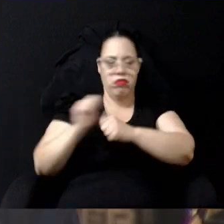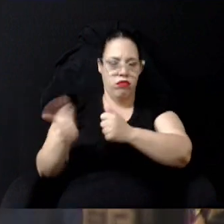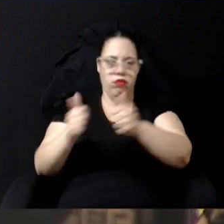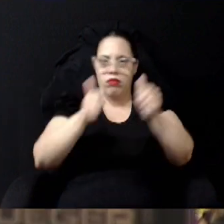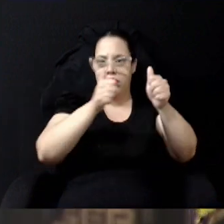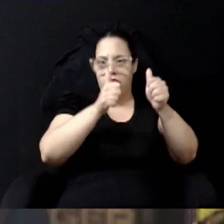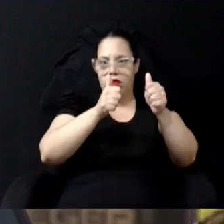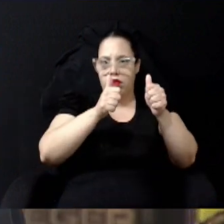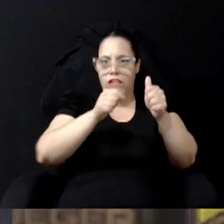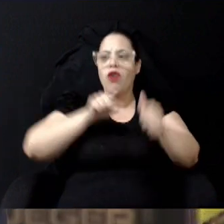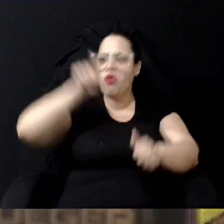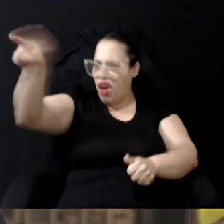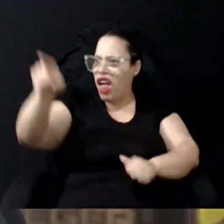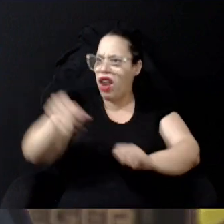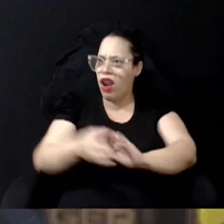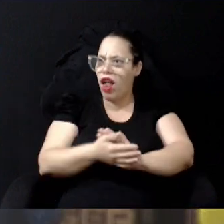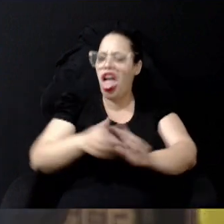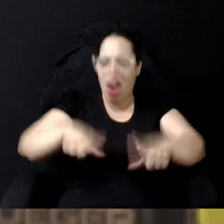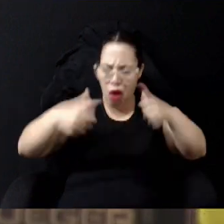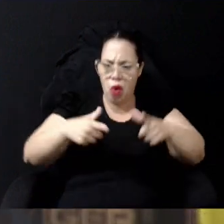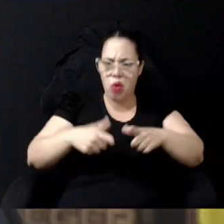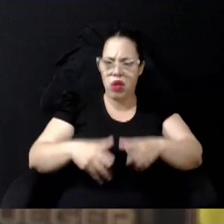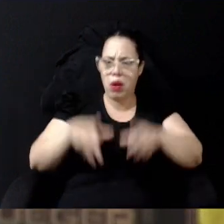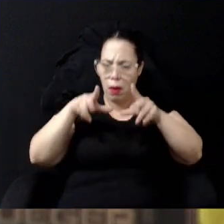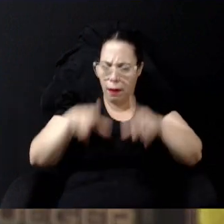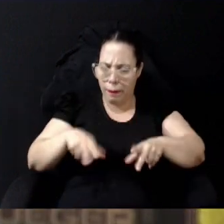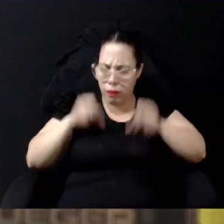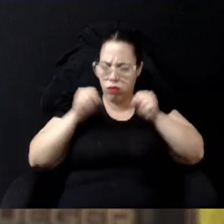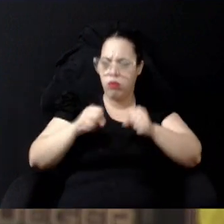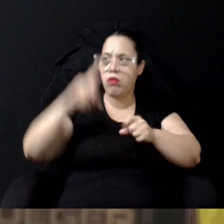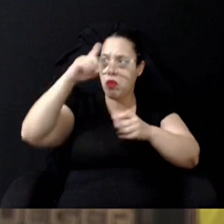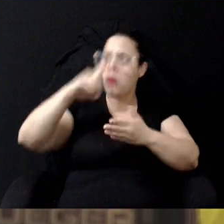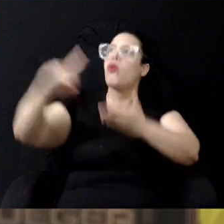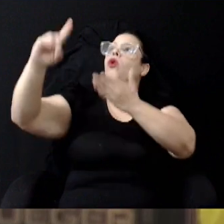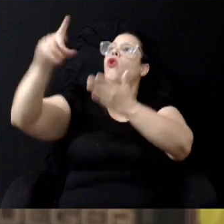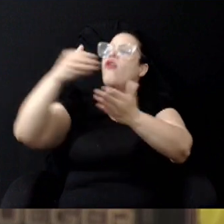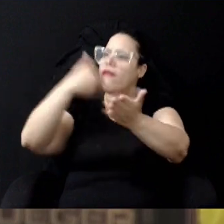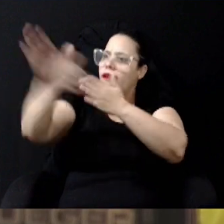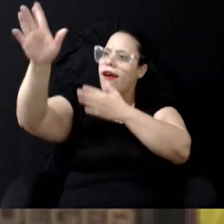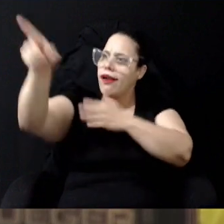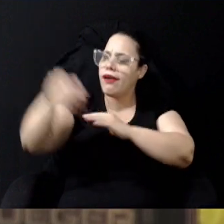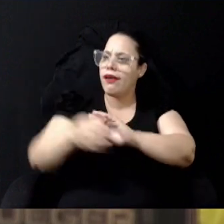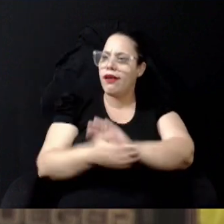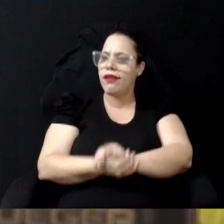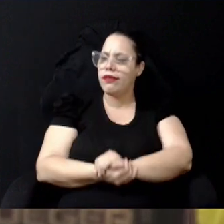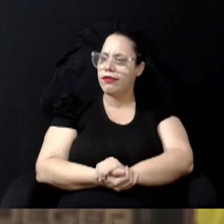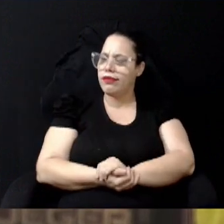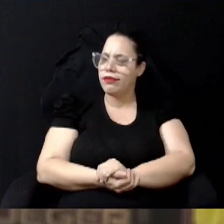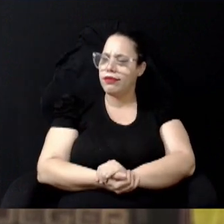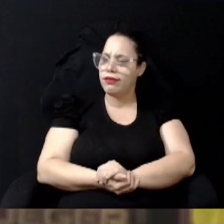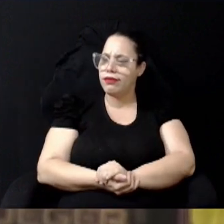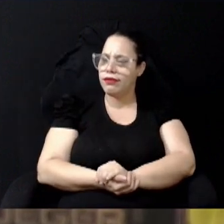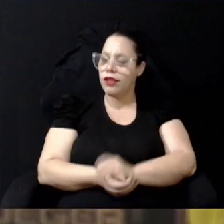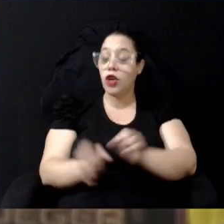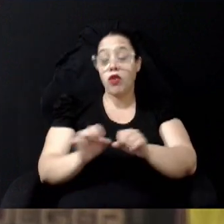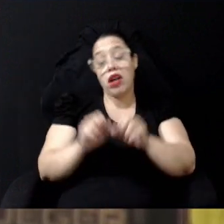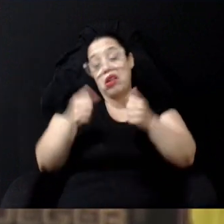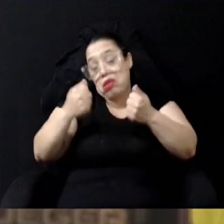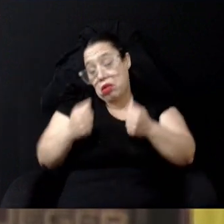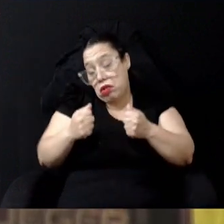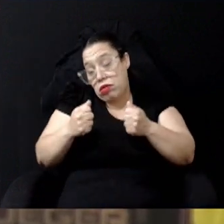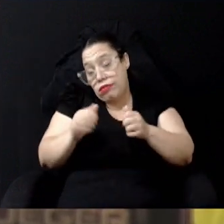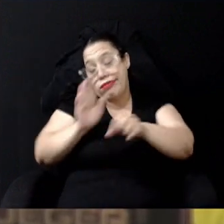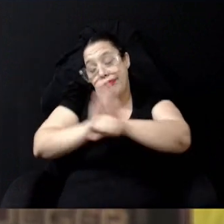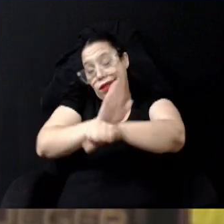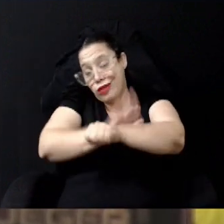Vai lá, luta, pega a cabeça e vai à luta. E a gente faz o que pode para ajudar as pessoas.